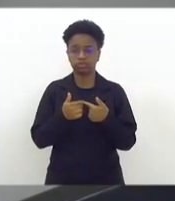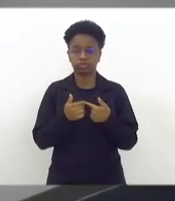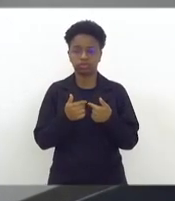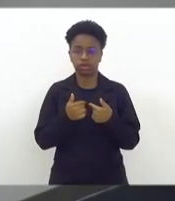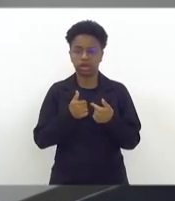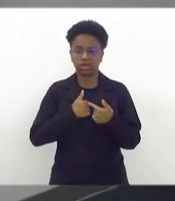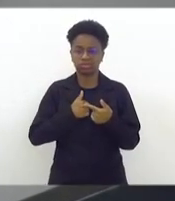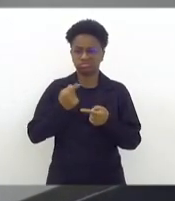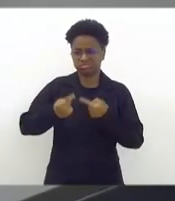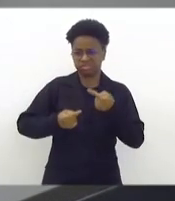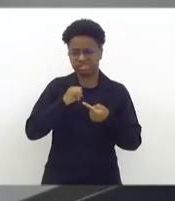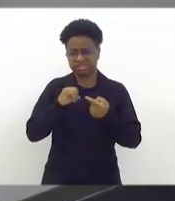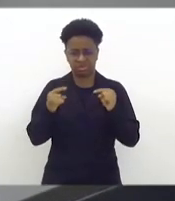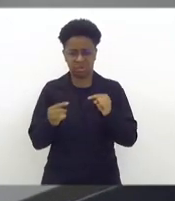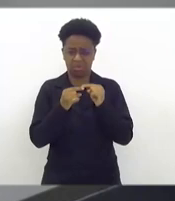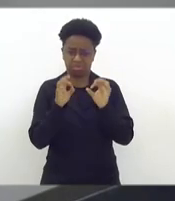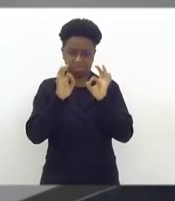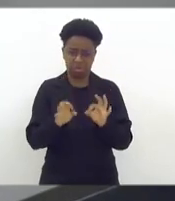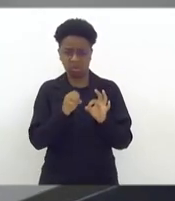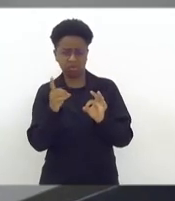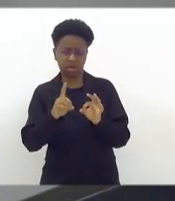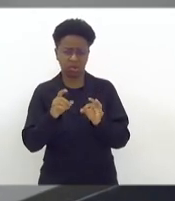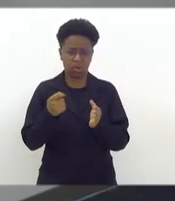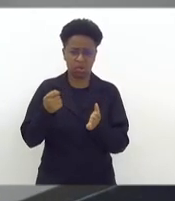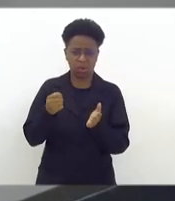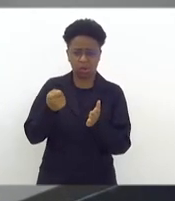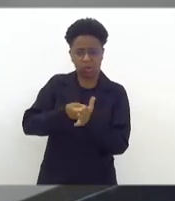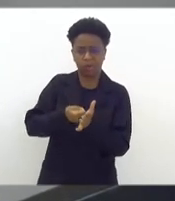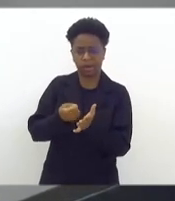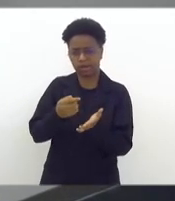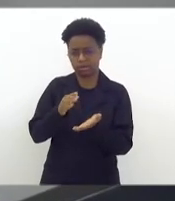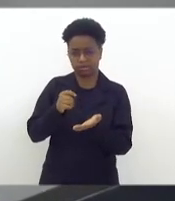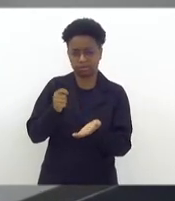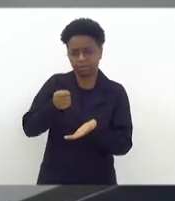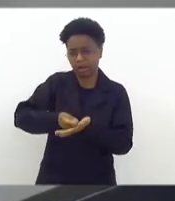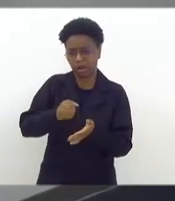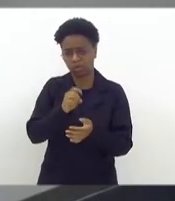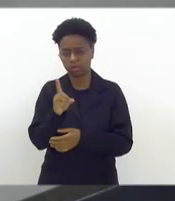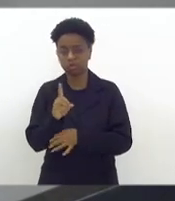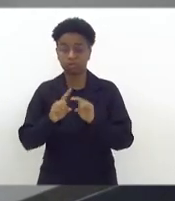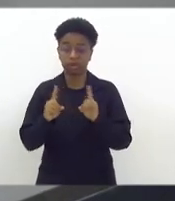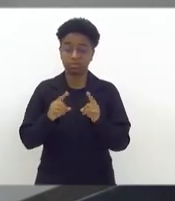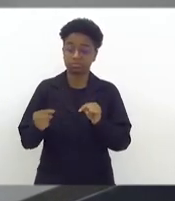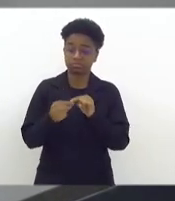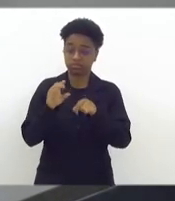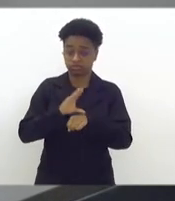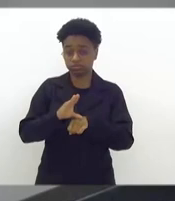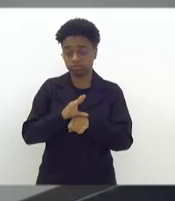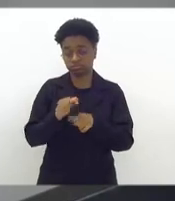no mérito, se é legítimo ou não cobrar ou não cobrar, analisando apenas o aspecto constitucional, é legítimo